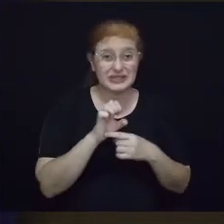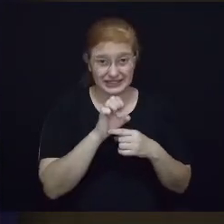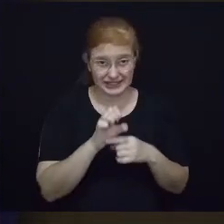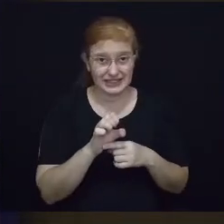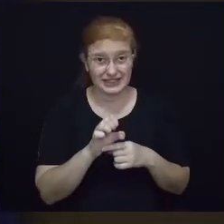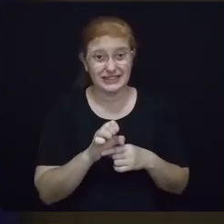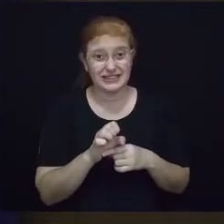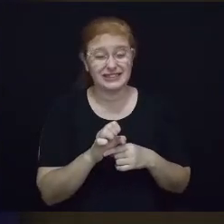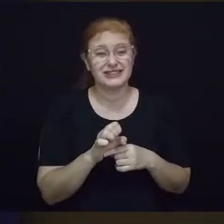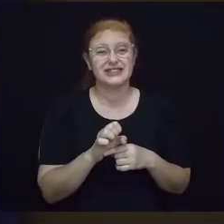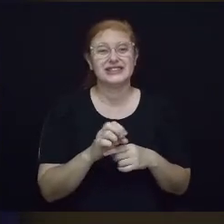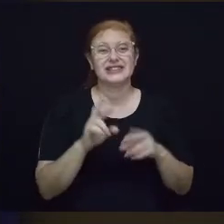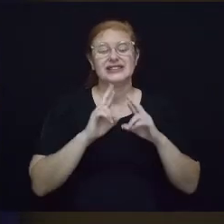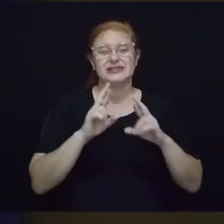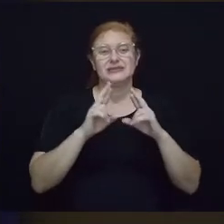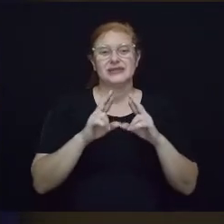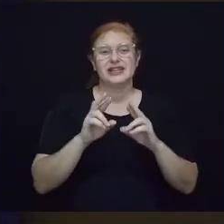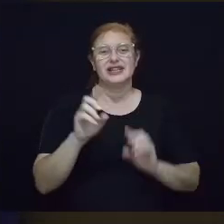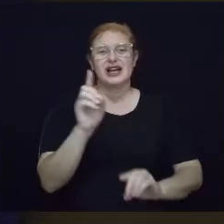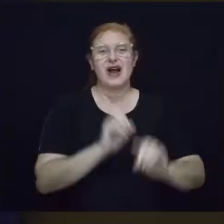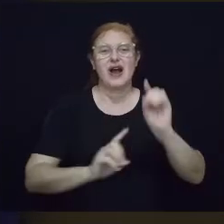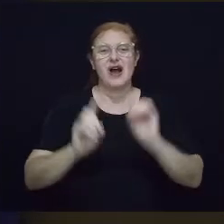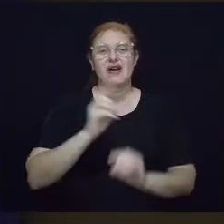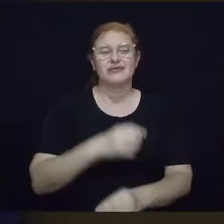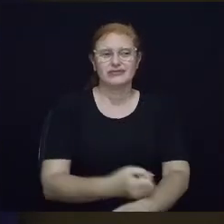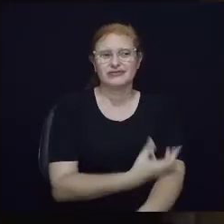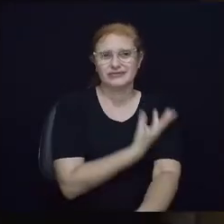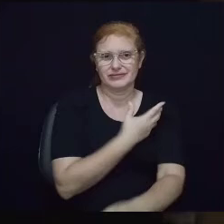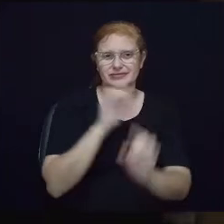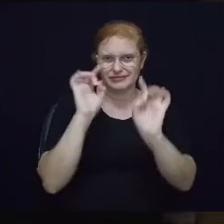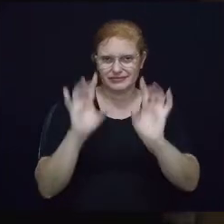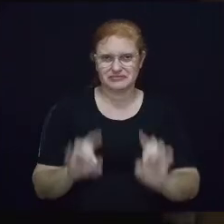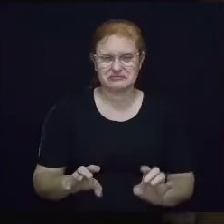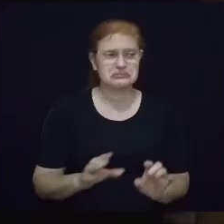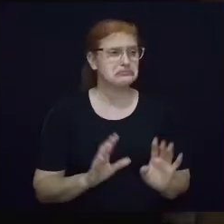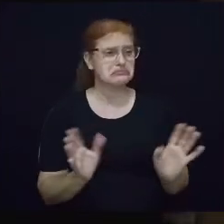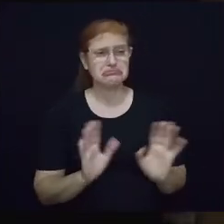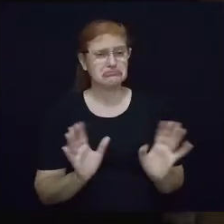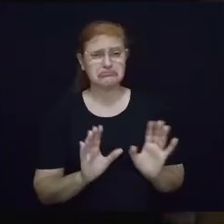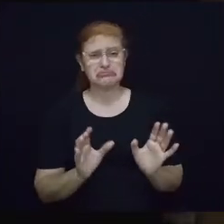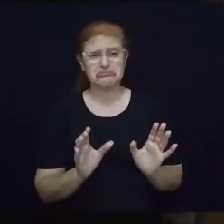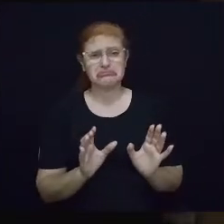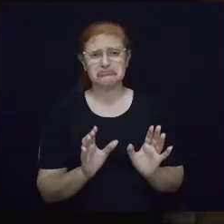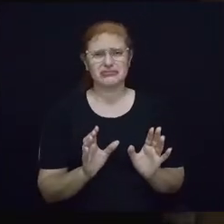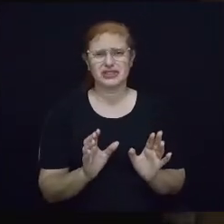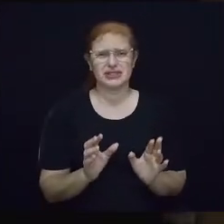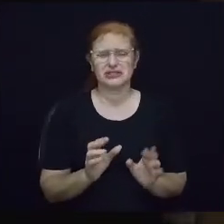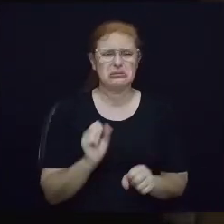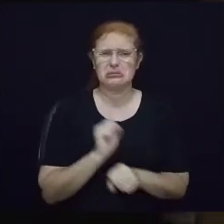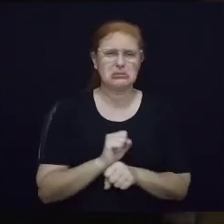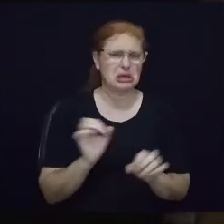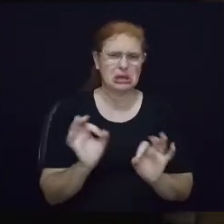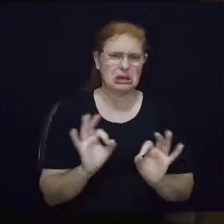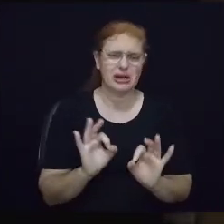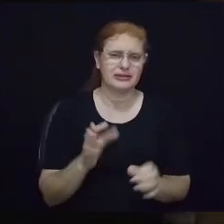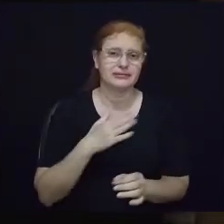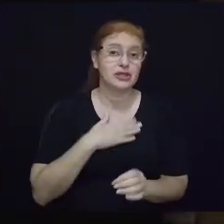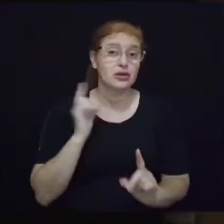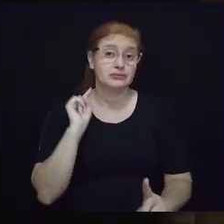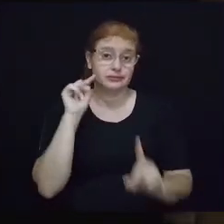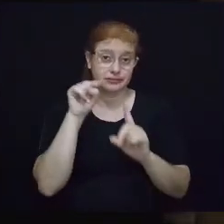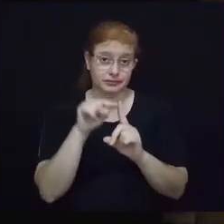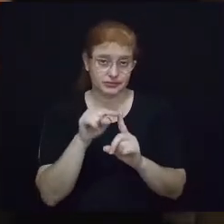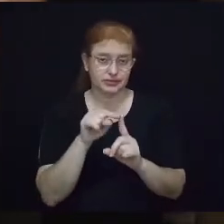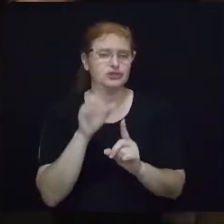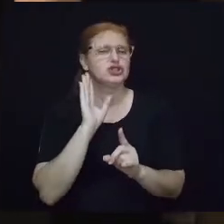exposição? Espera alguma reação específica? Não espero nada, assim. O meu